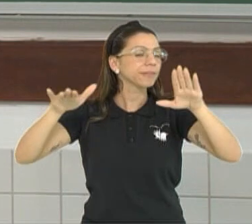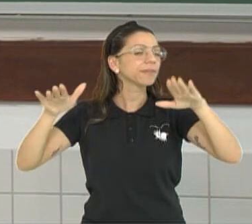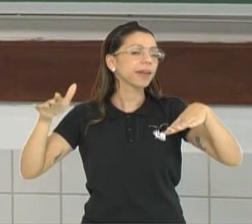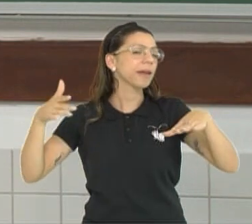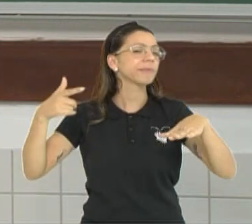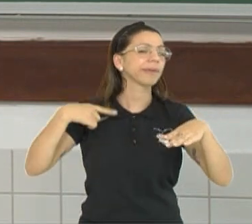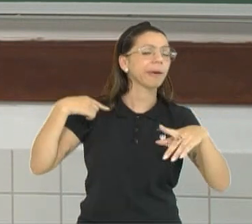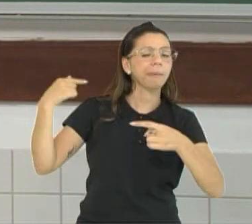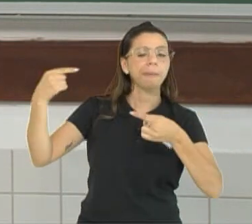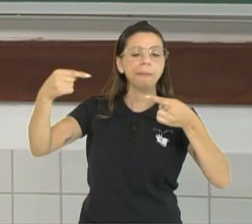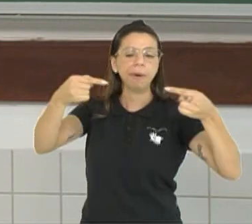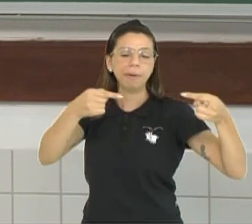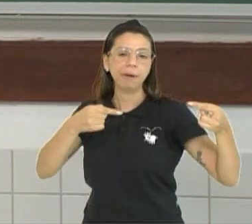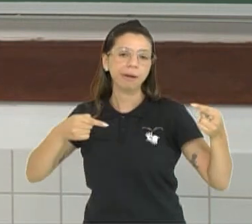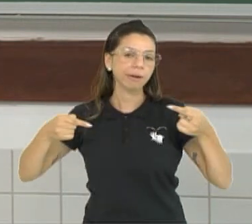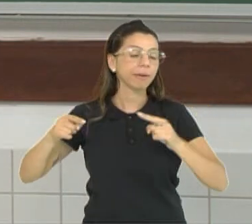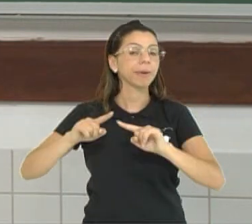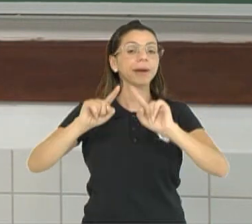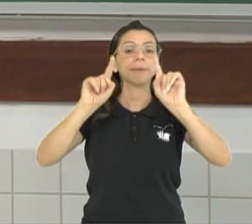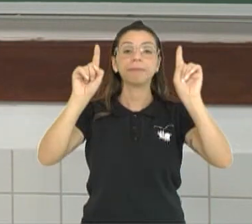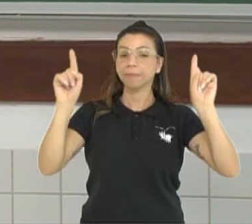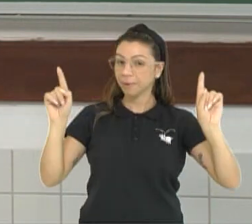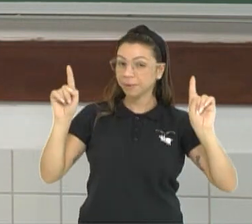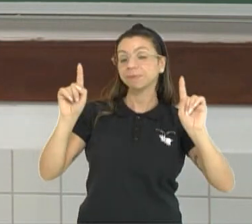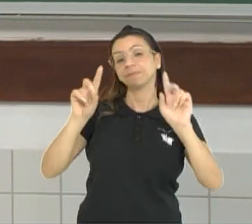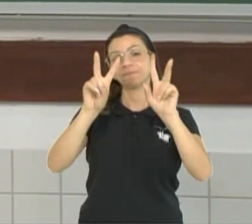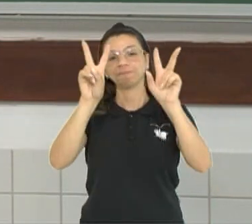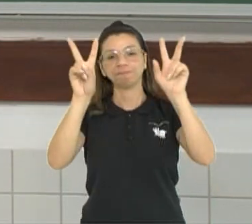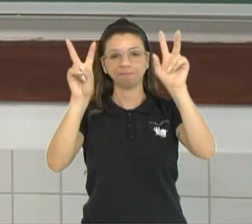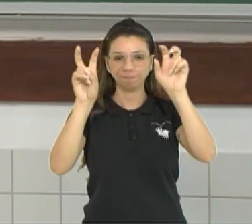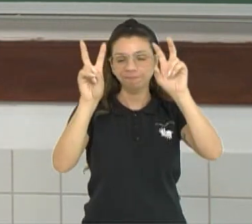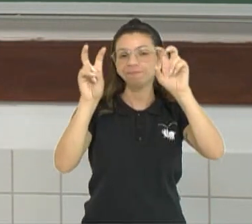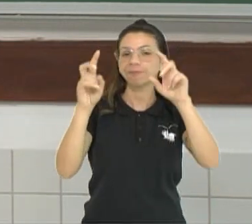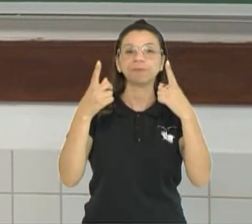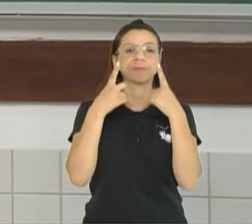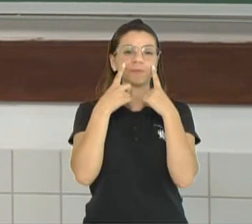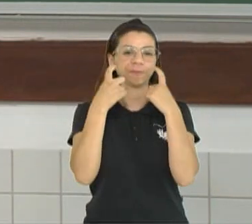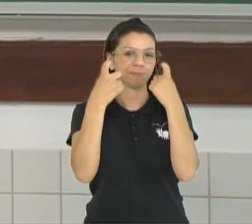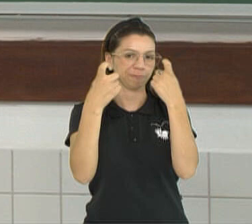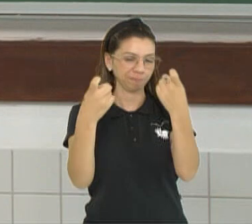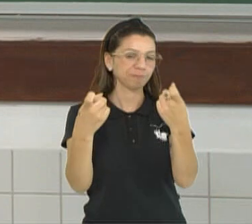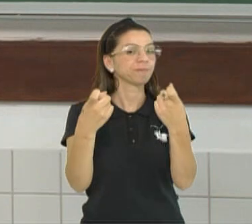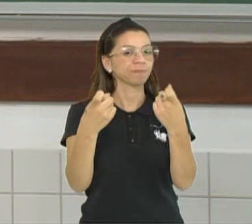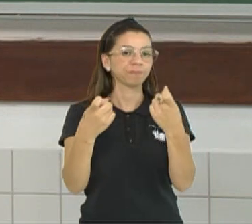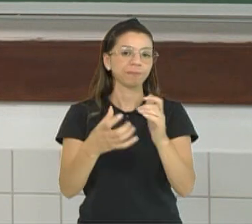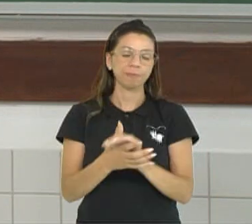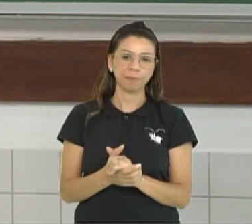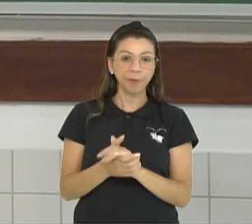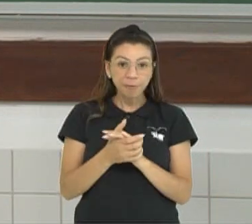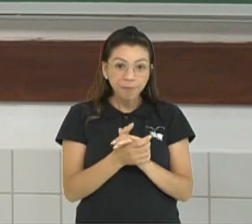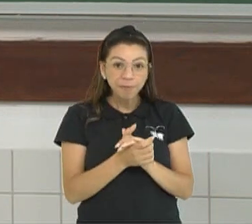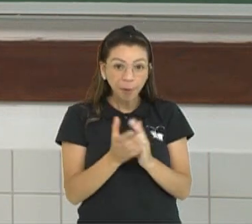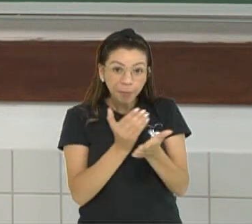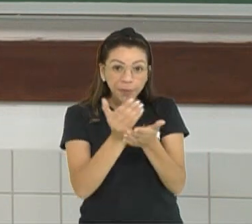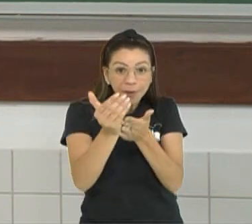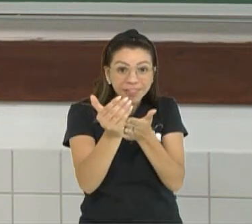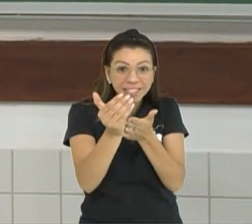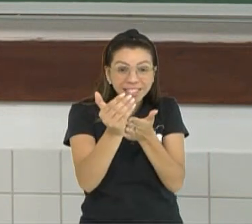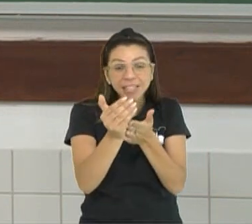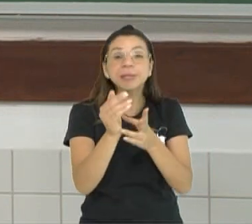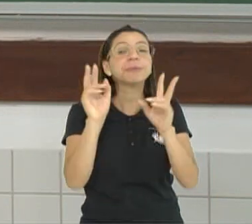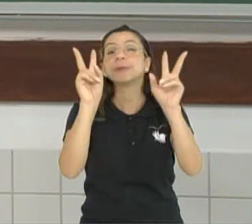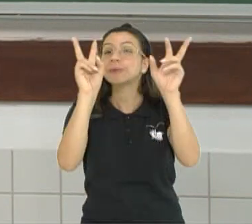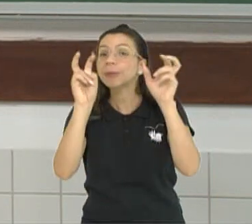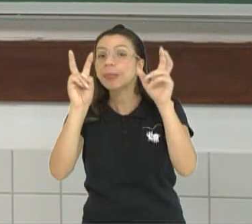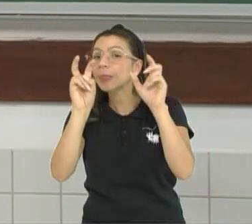de polêmica, mas ao mesmo tempo é um assunto que traz muitas curiosidades da gente. Então vamos lá? Vamos ver o que esse